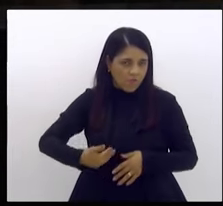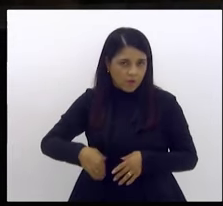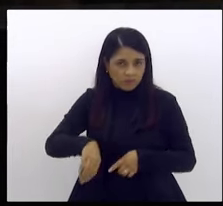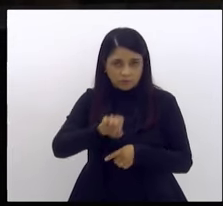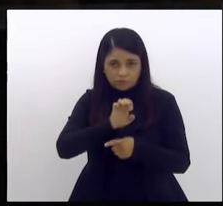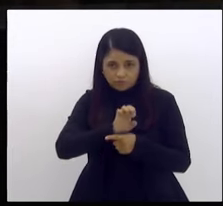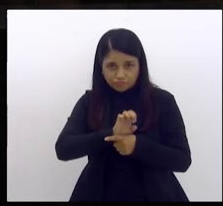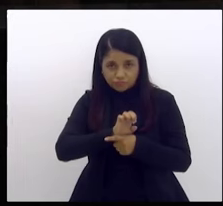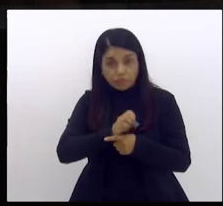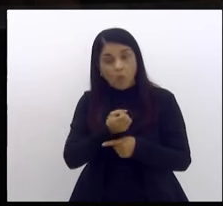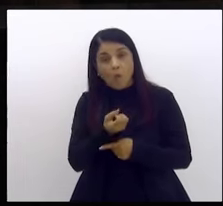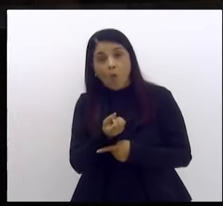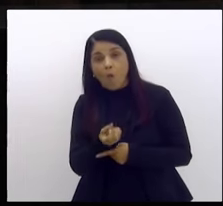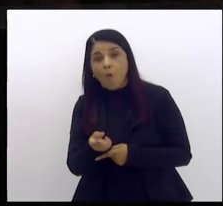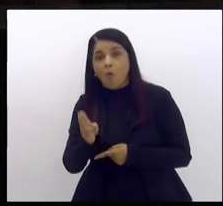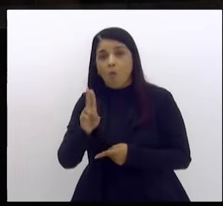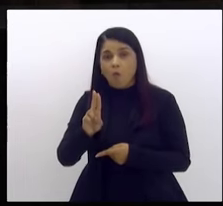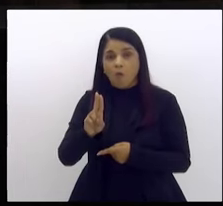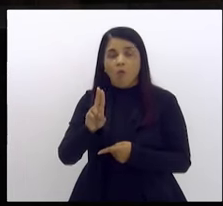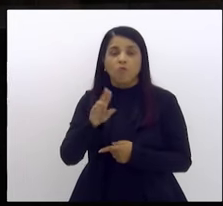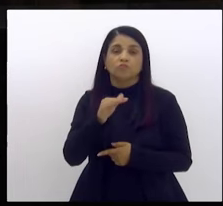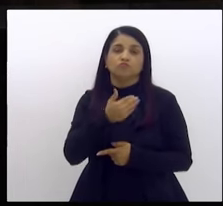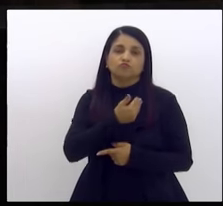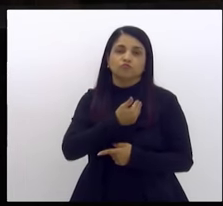Estado ou dos governos